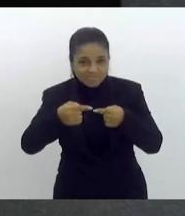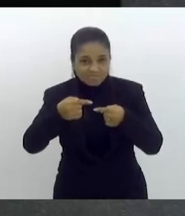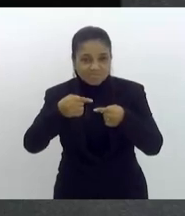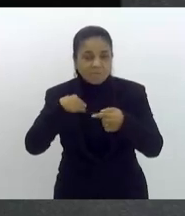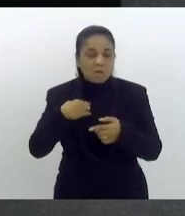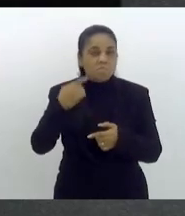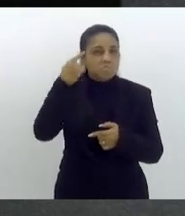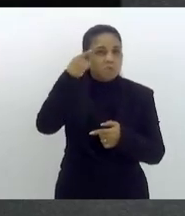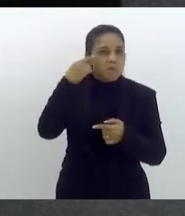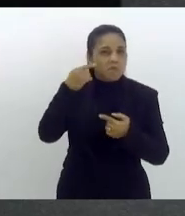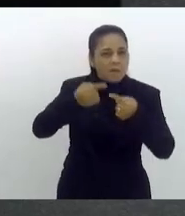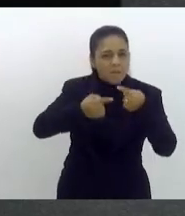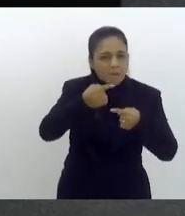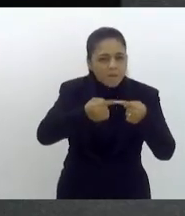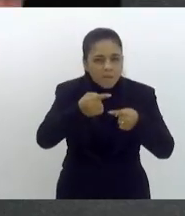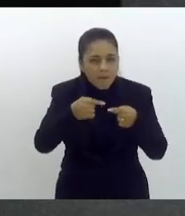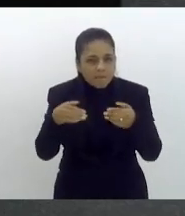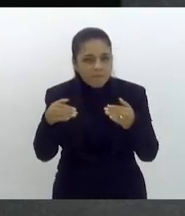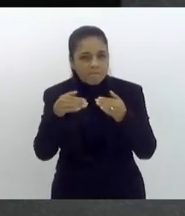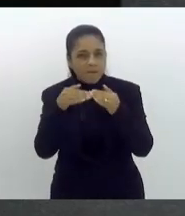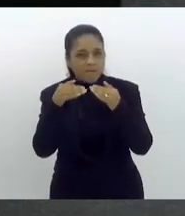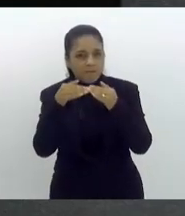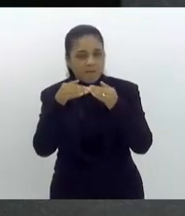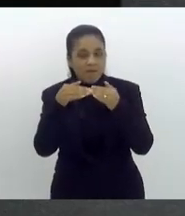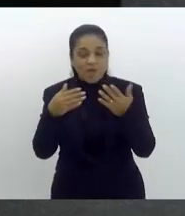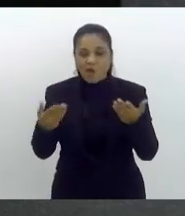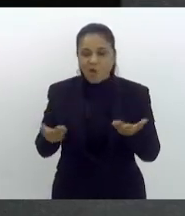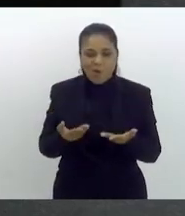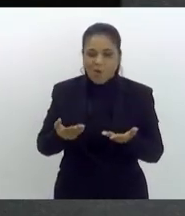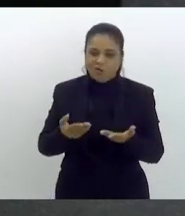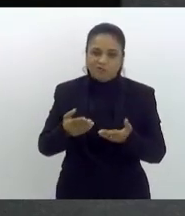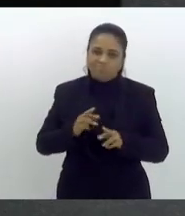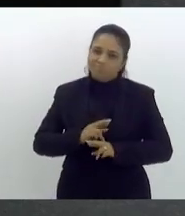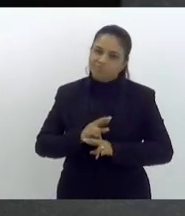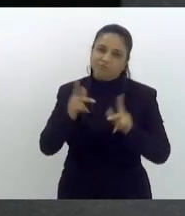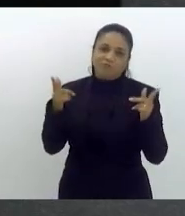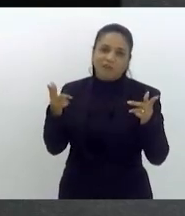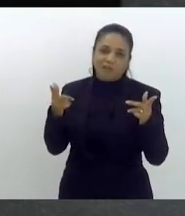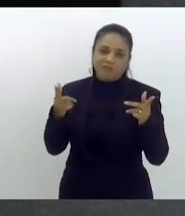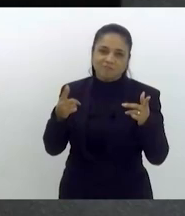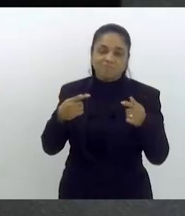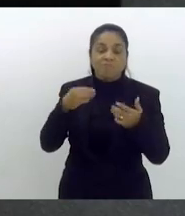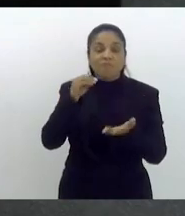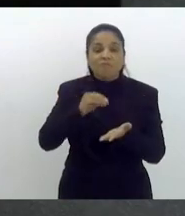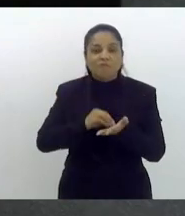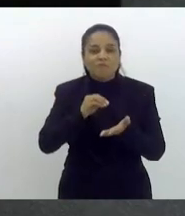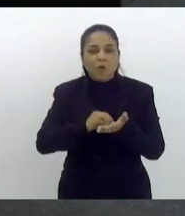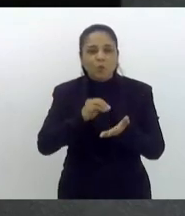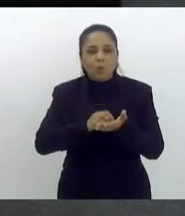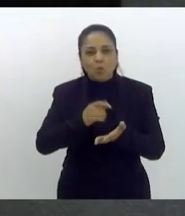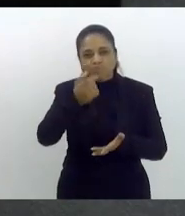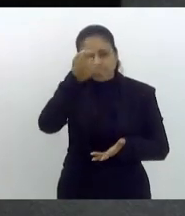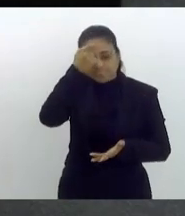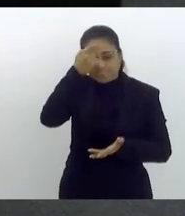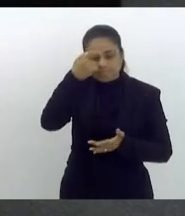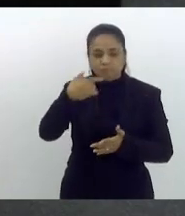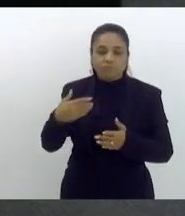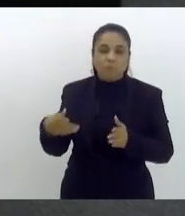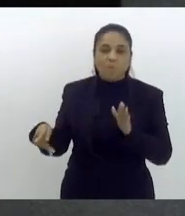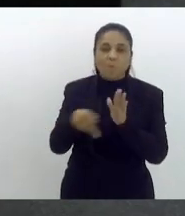num consenso só que o Consenso de ontem hoje não prevalecer aqui nessa casa faltou consenso por parte do próprio governo